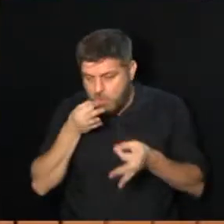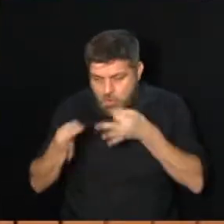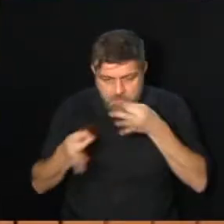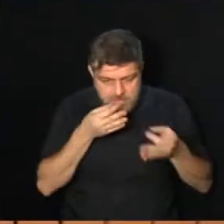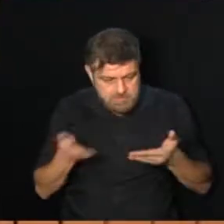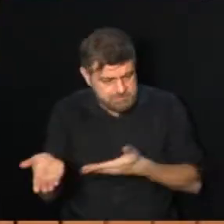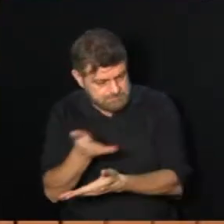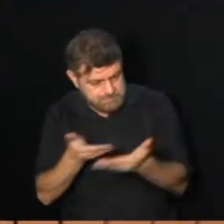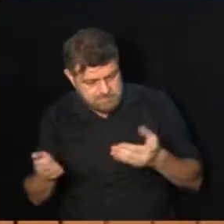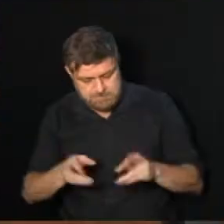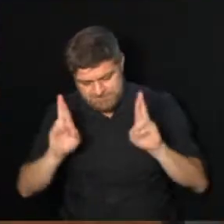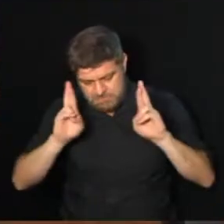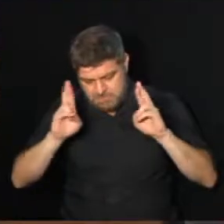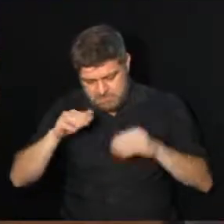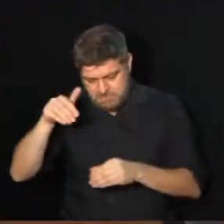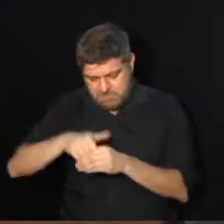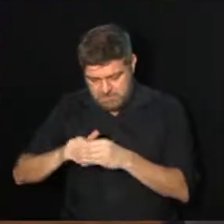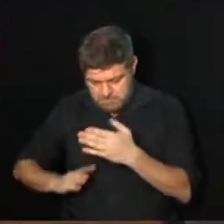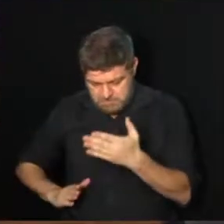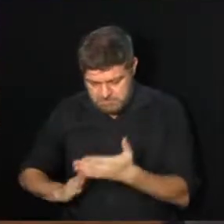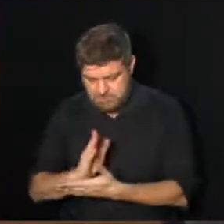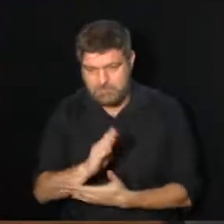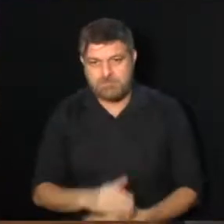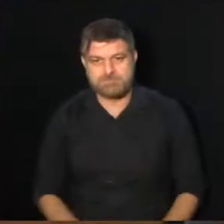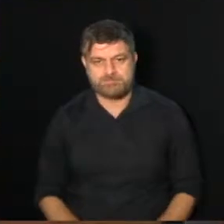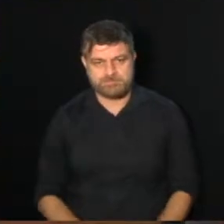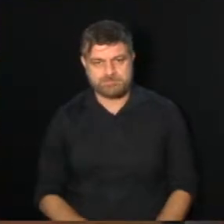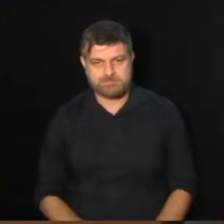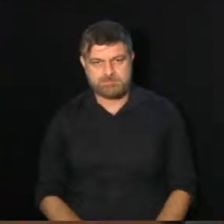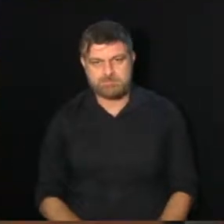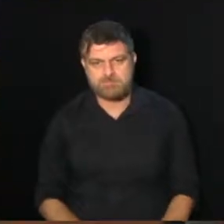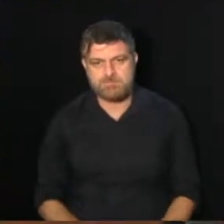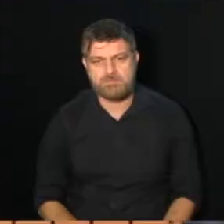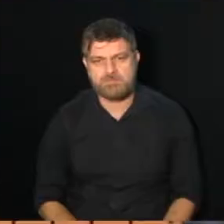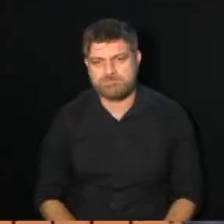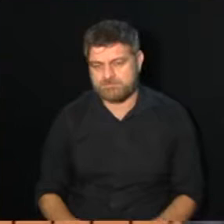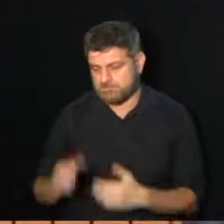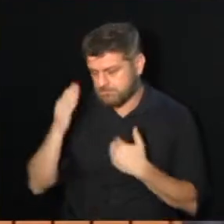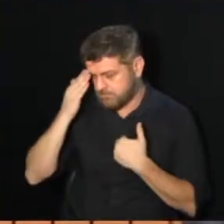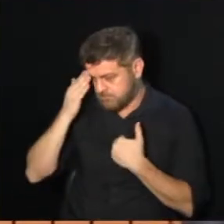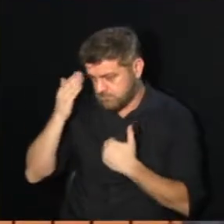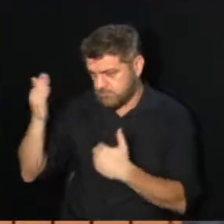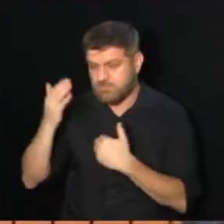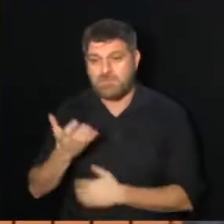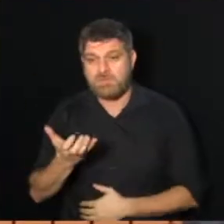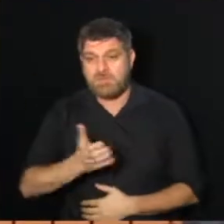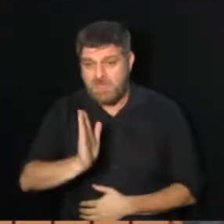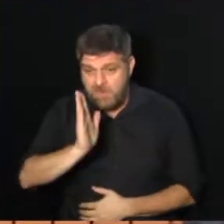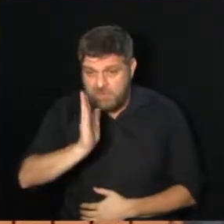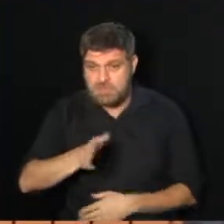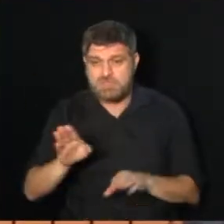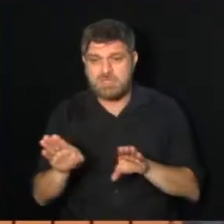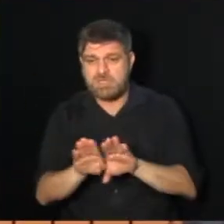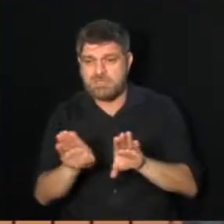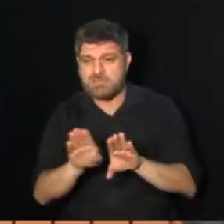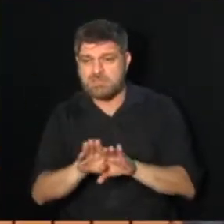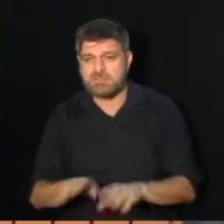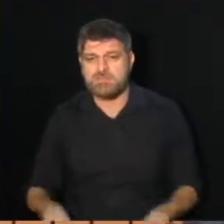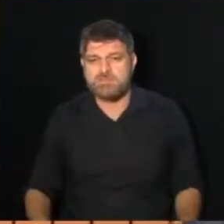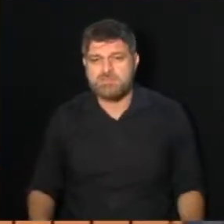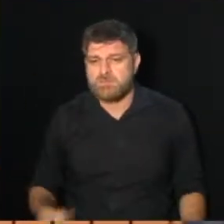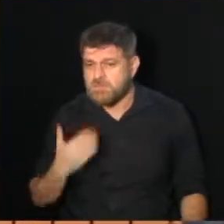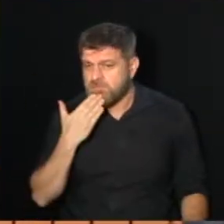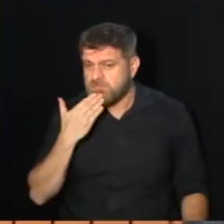será aprovado. Obrigado. Do lado ali da cidade judiciária. Eu agradeço, doutora Thaís. Eu quero já, então, na sequência, eu